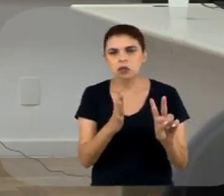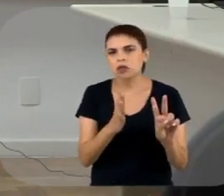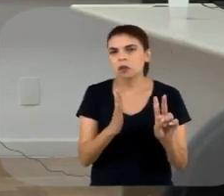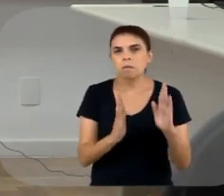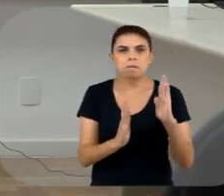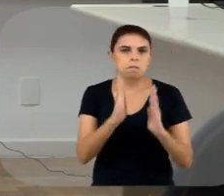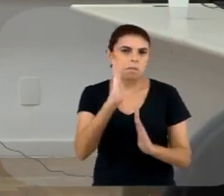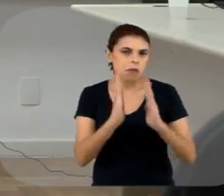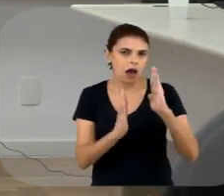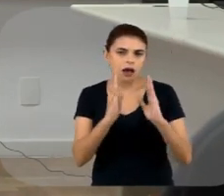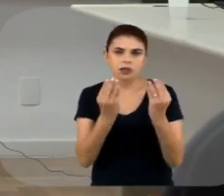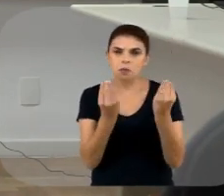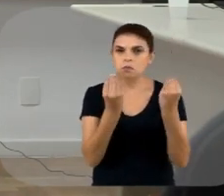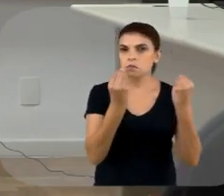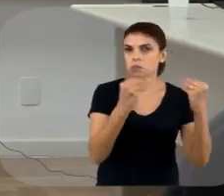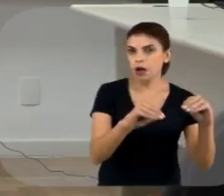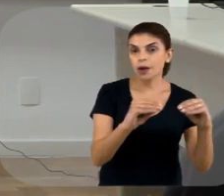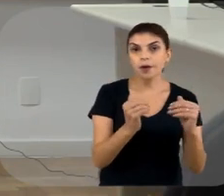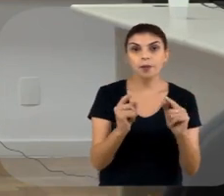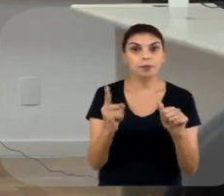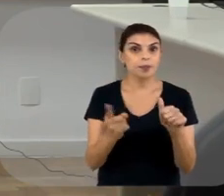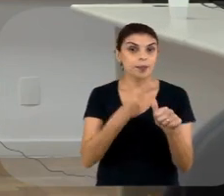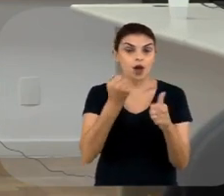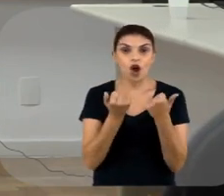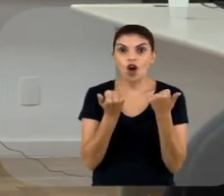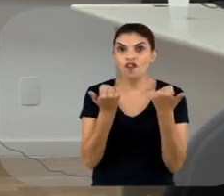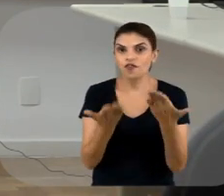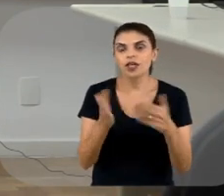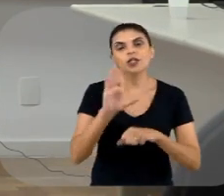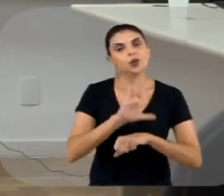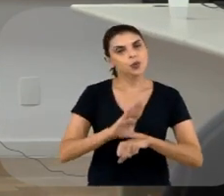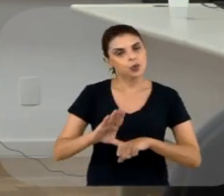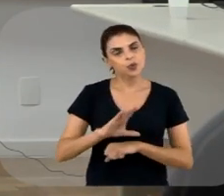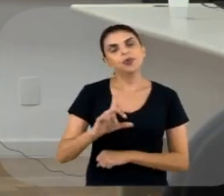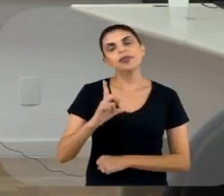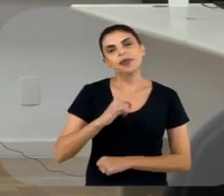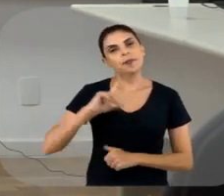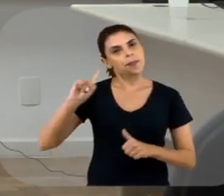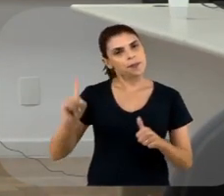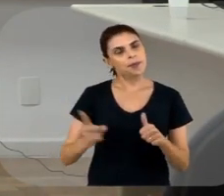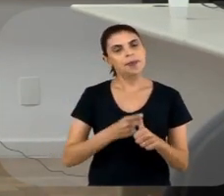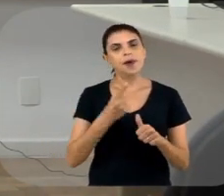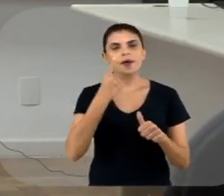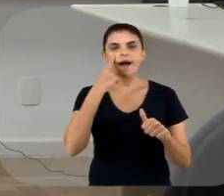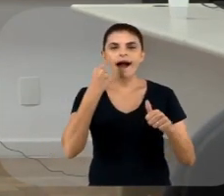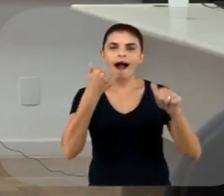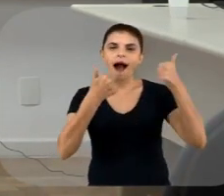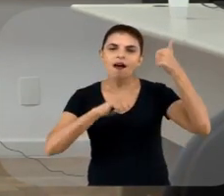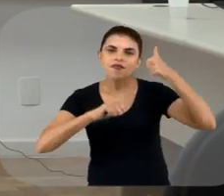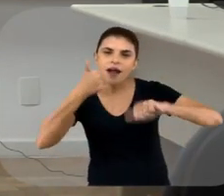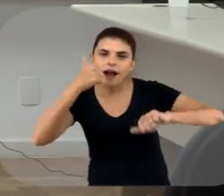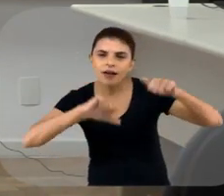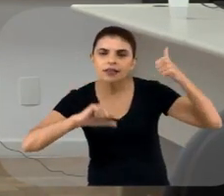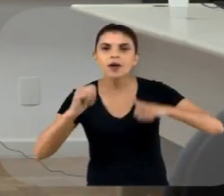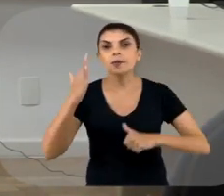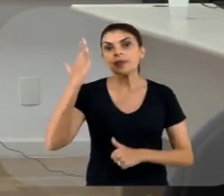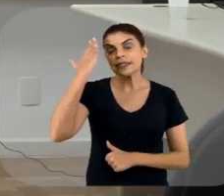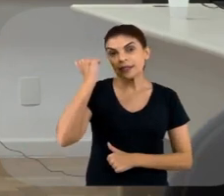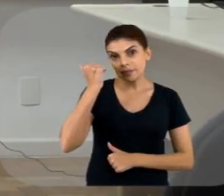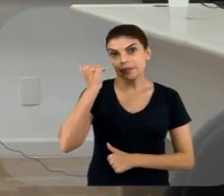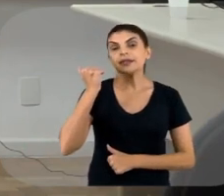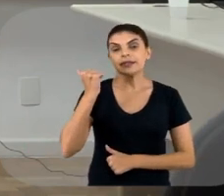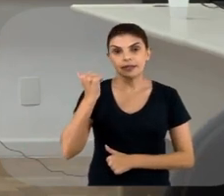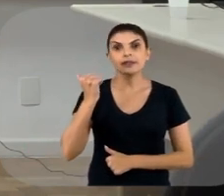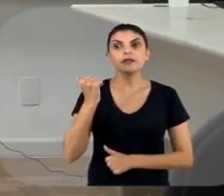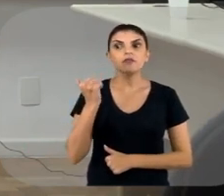o prazo que a gente coloca da primeira oferta dos cursos, a gente tem a primeira avaliação, na verdade,